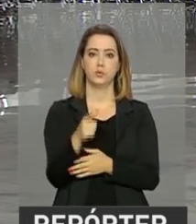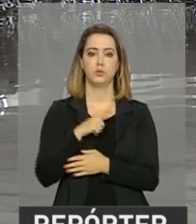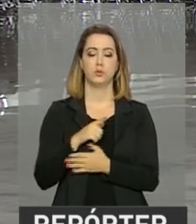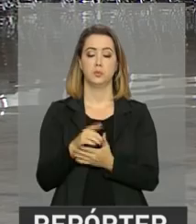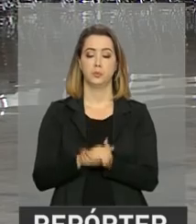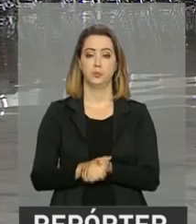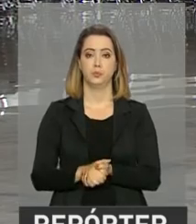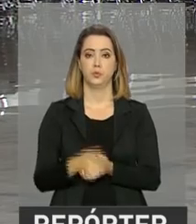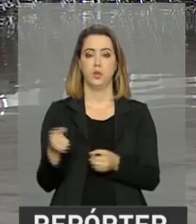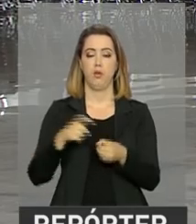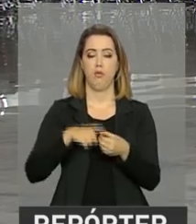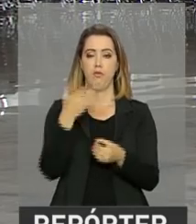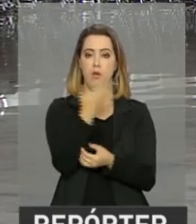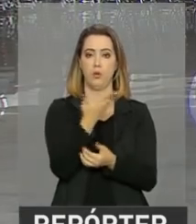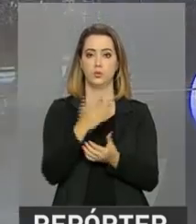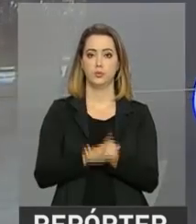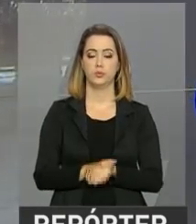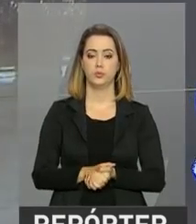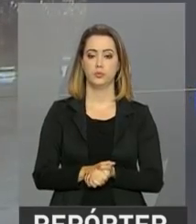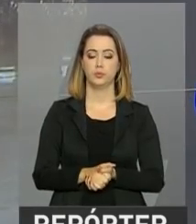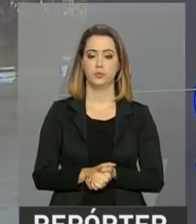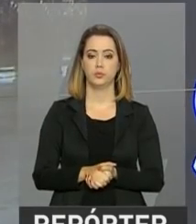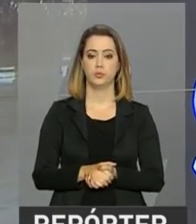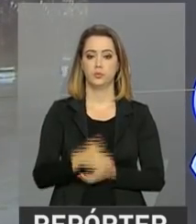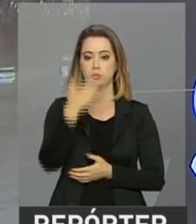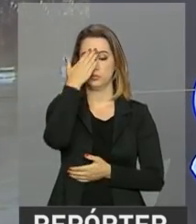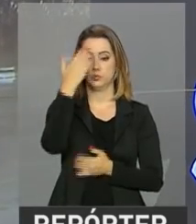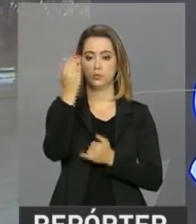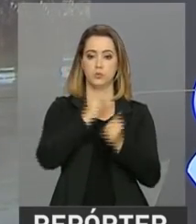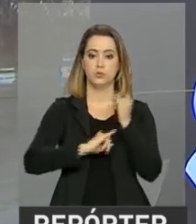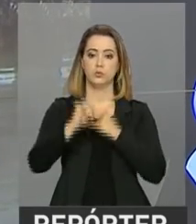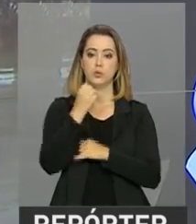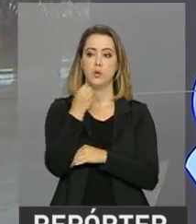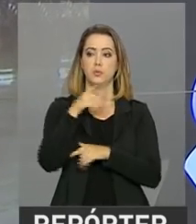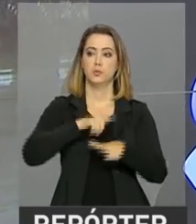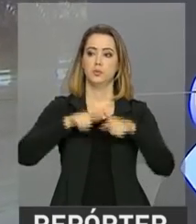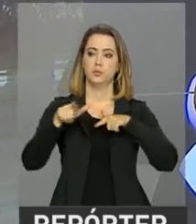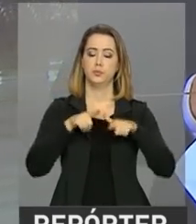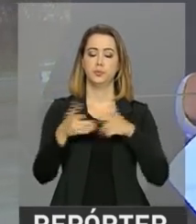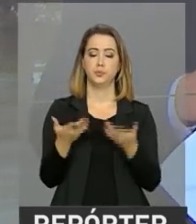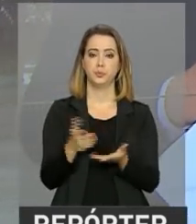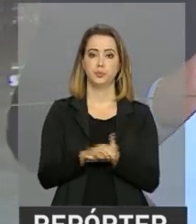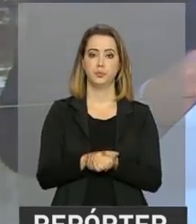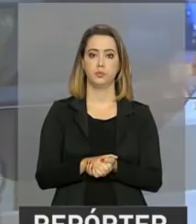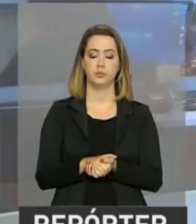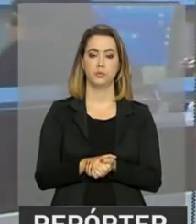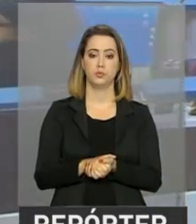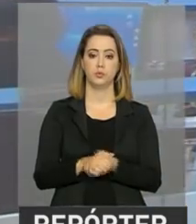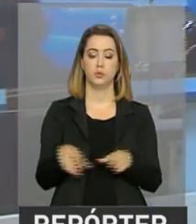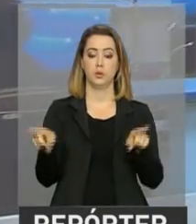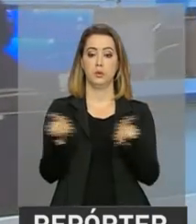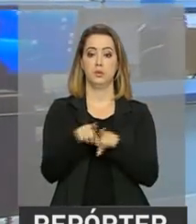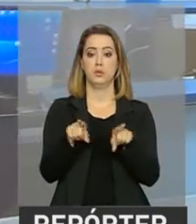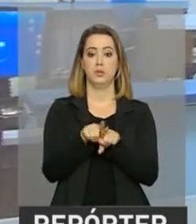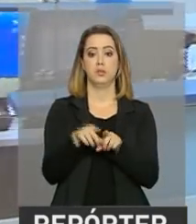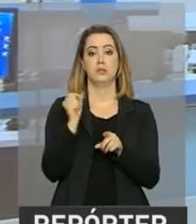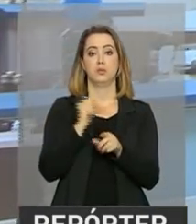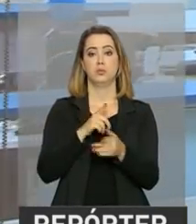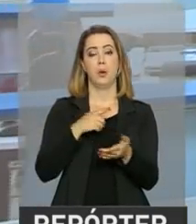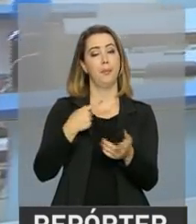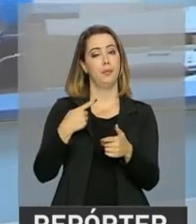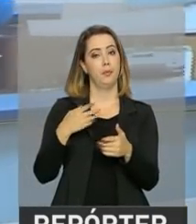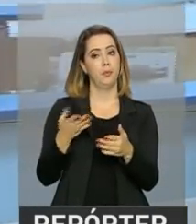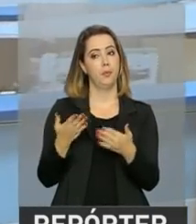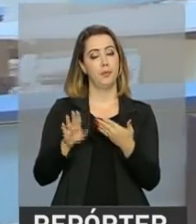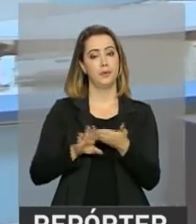pantanal o voto com vocês é luiz obrigando pereira pelas informações bom trabalho pra você ainda sobre combate à seca